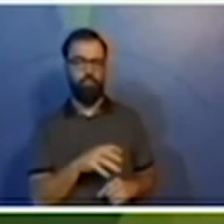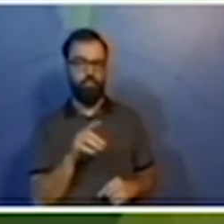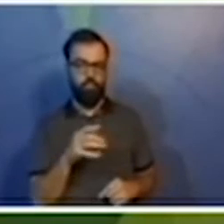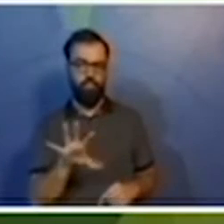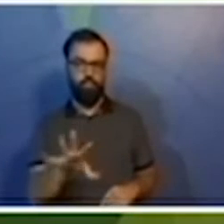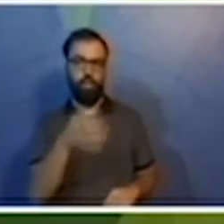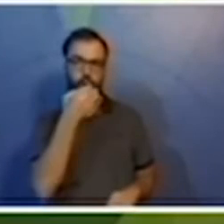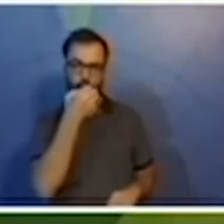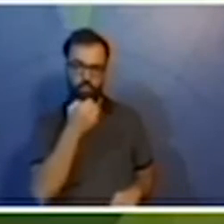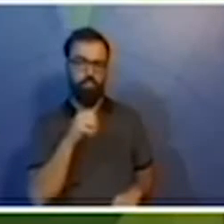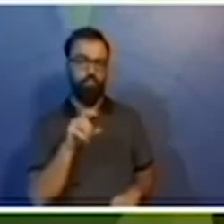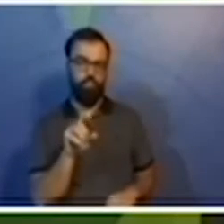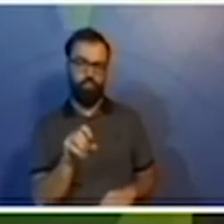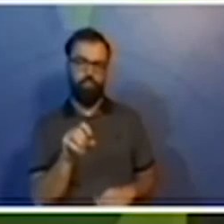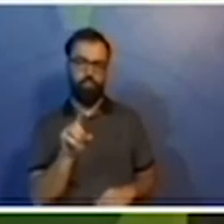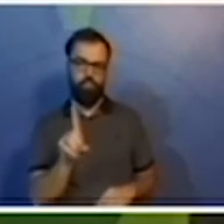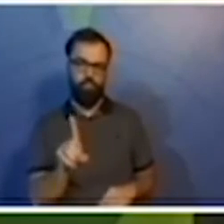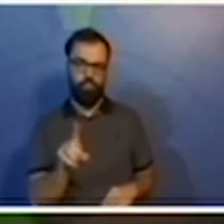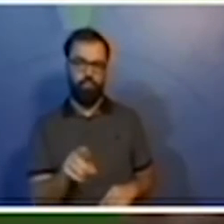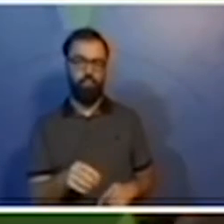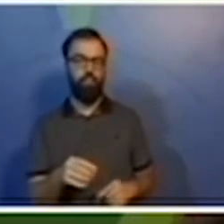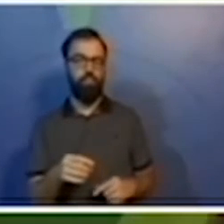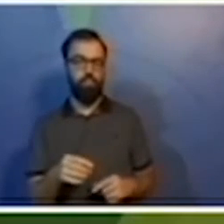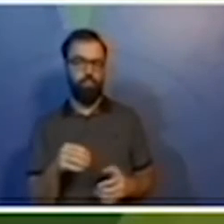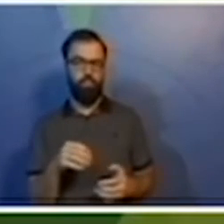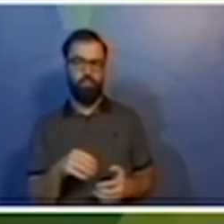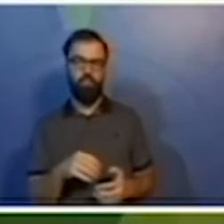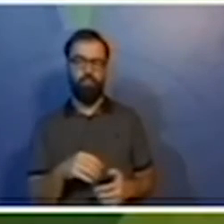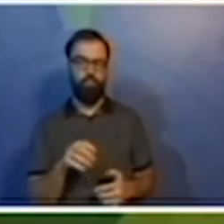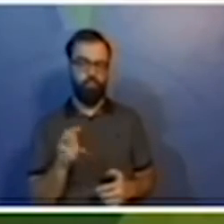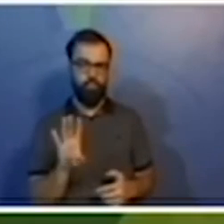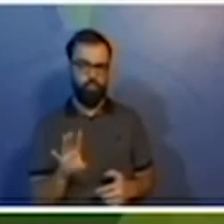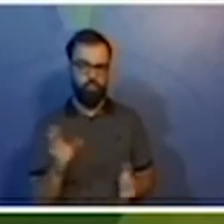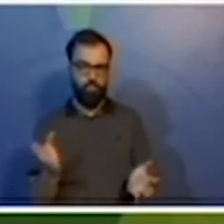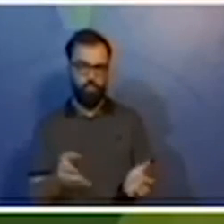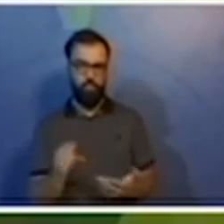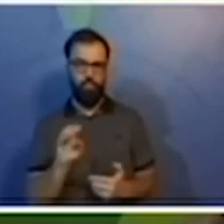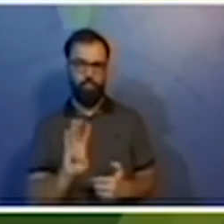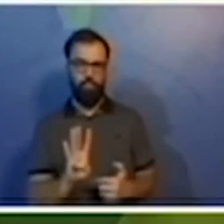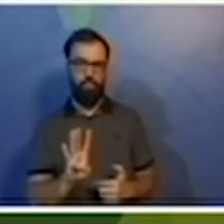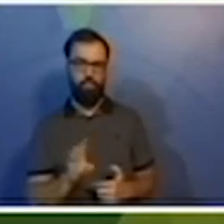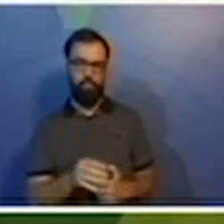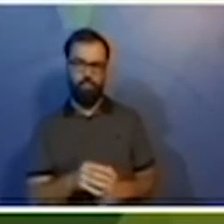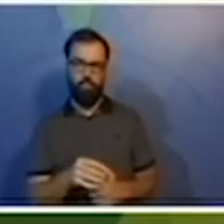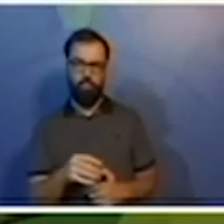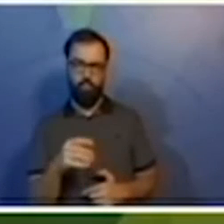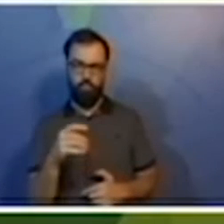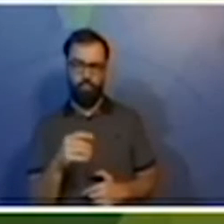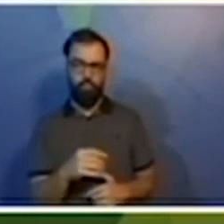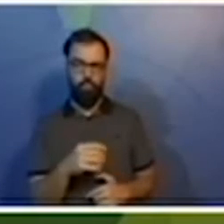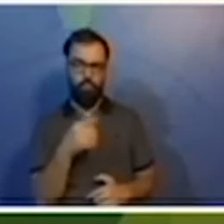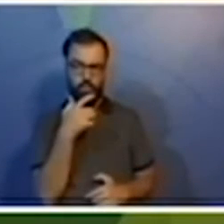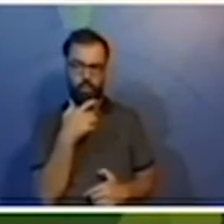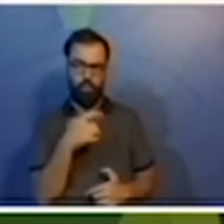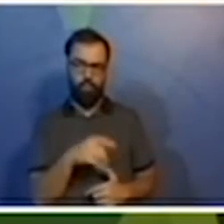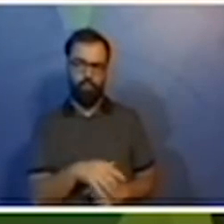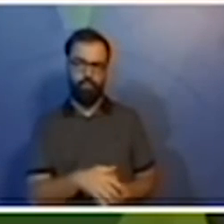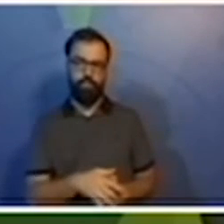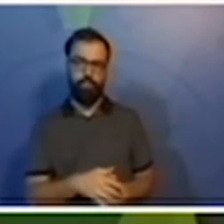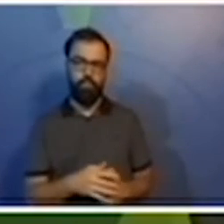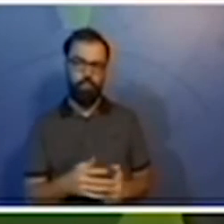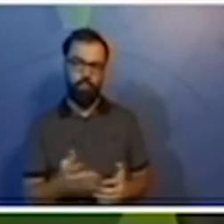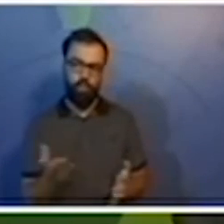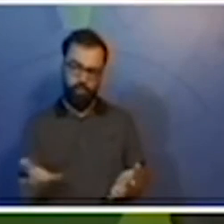uma. Fiquei com 4, ok? 4 o quê? 4 maçãs.